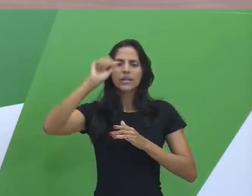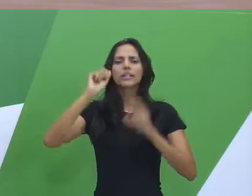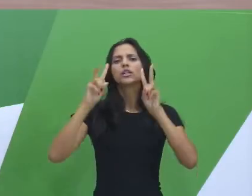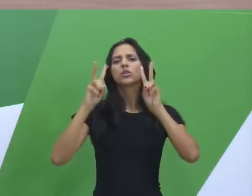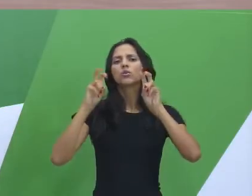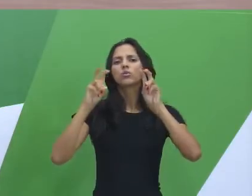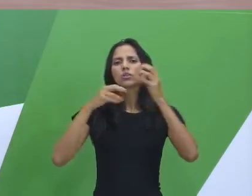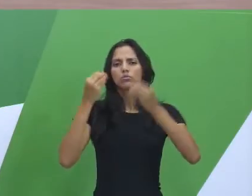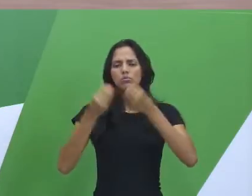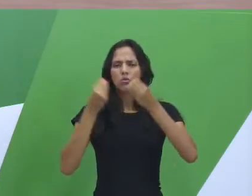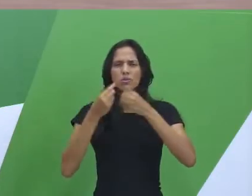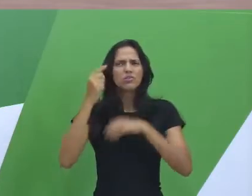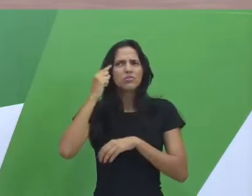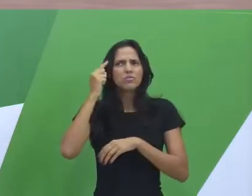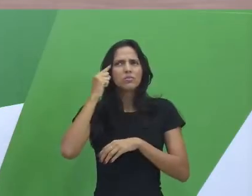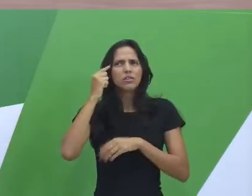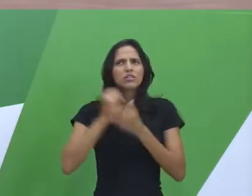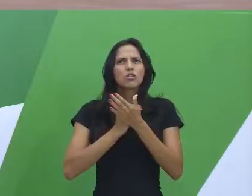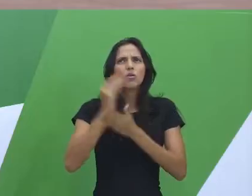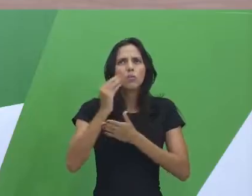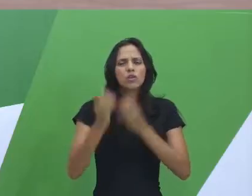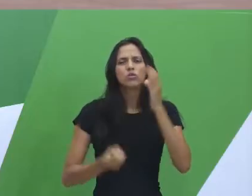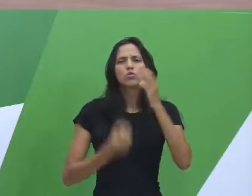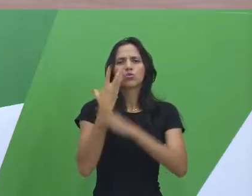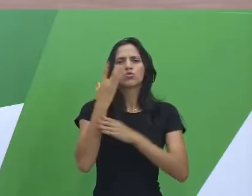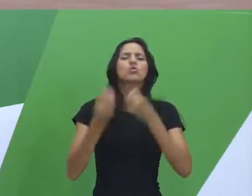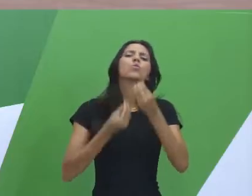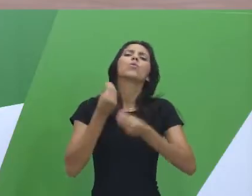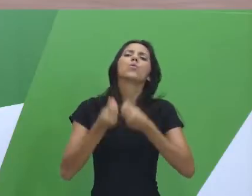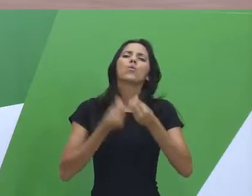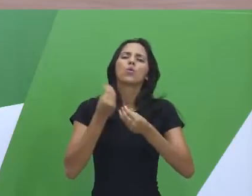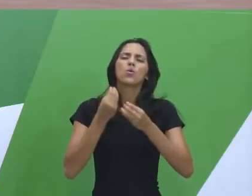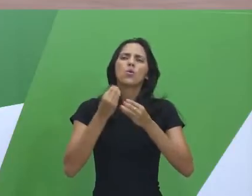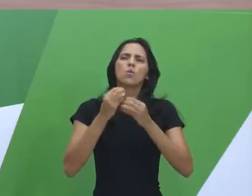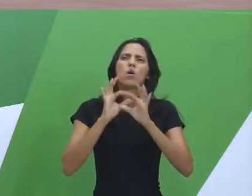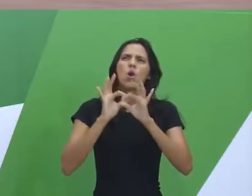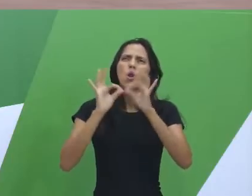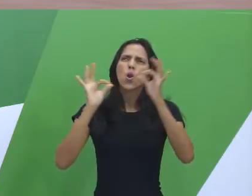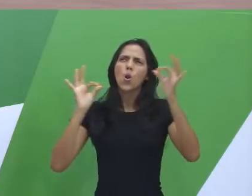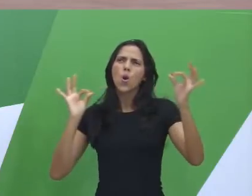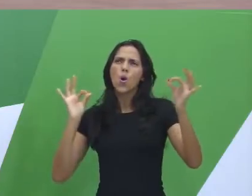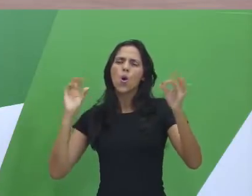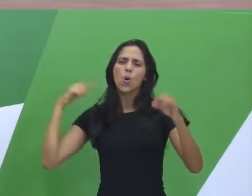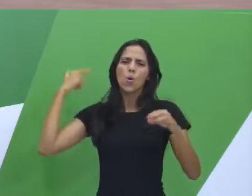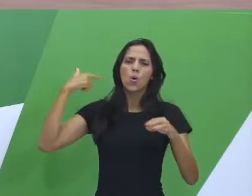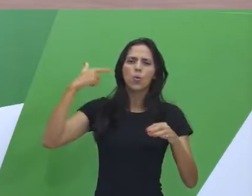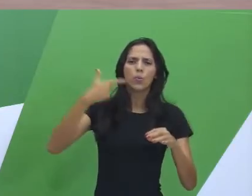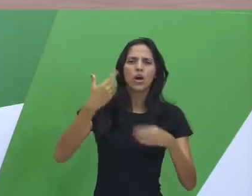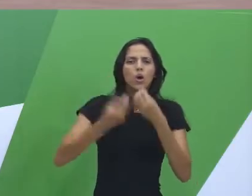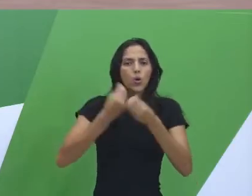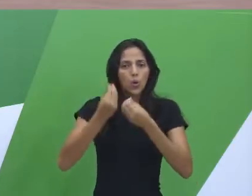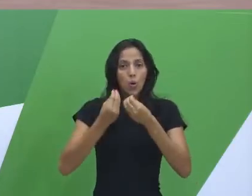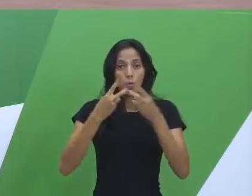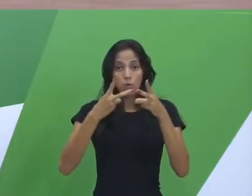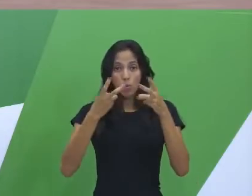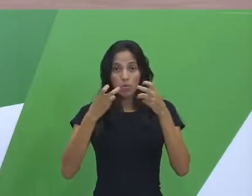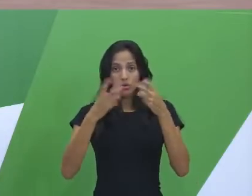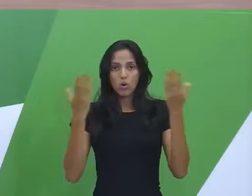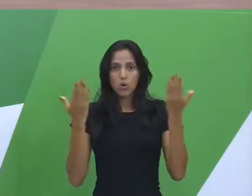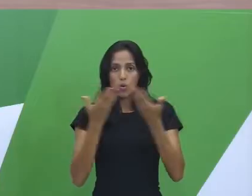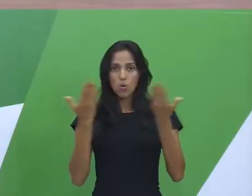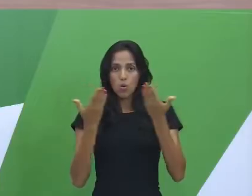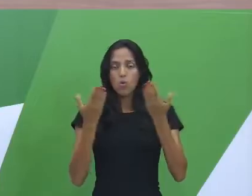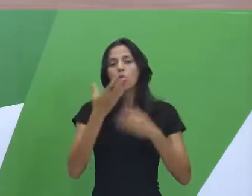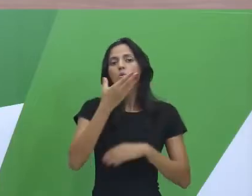quanto nós pensamos ou foi das coisas distantes que nos cercam? Observe que o homem, o